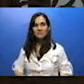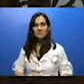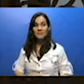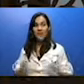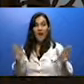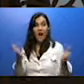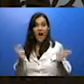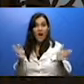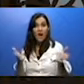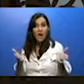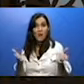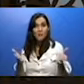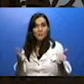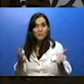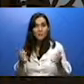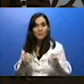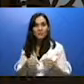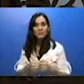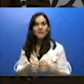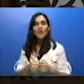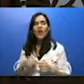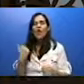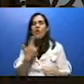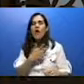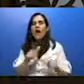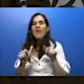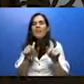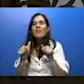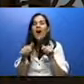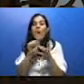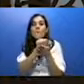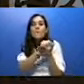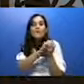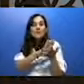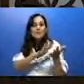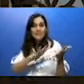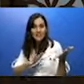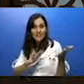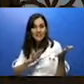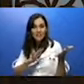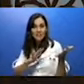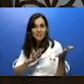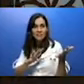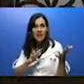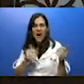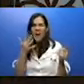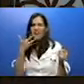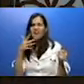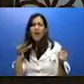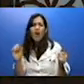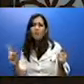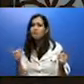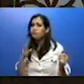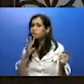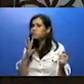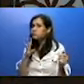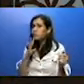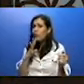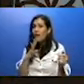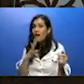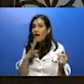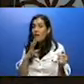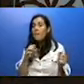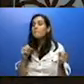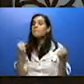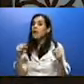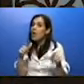e agora aqui vamos trabalhar uma atividade tá mesmo que a criança não conheço a gente vai